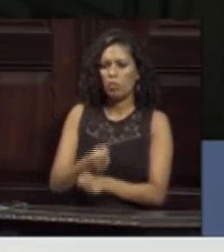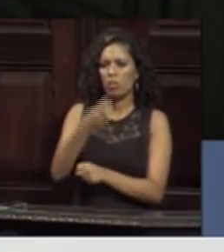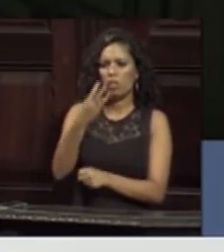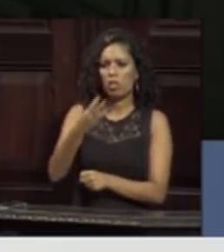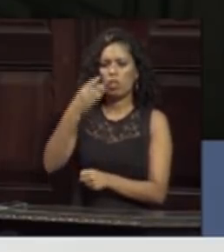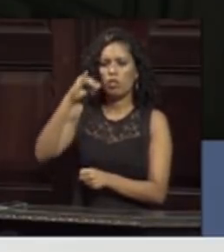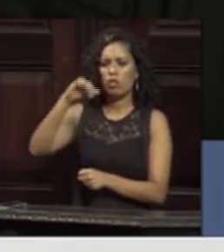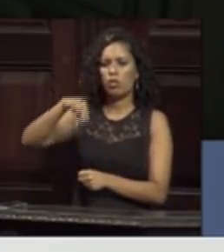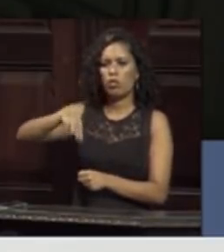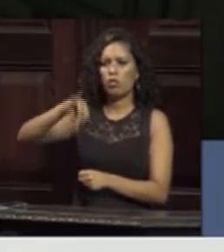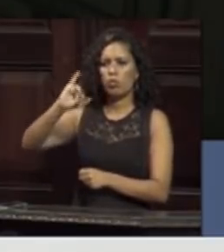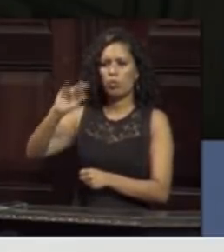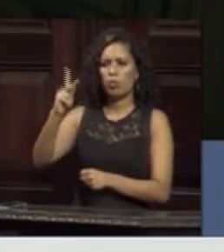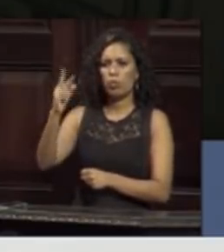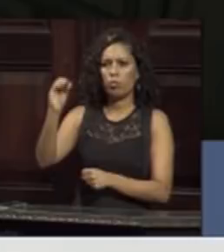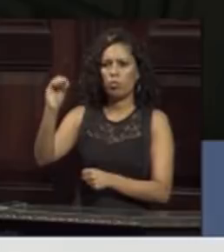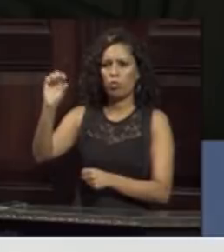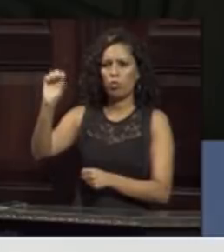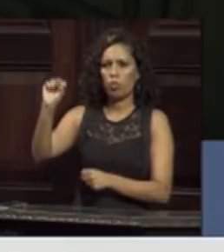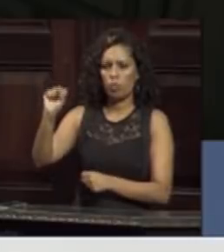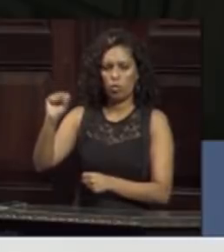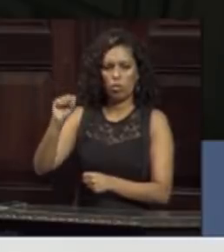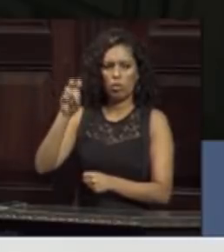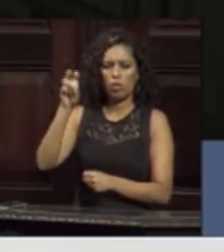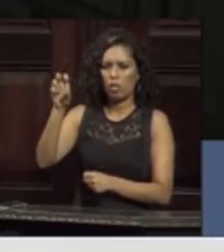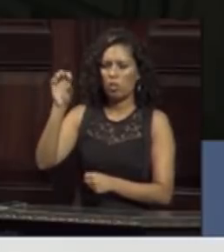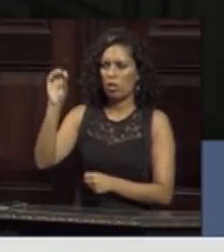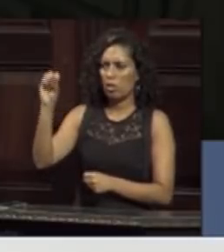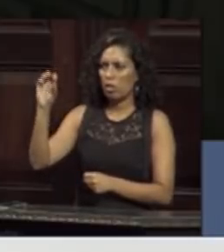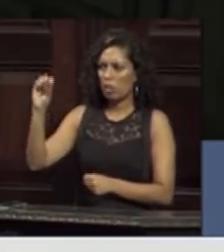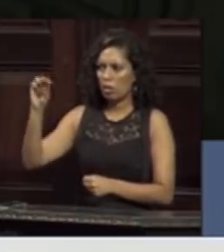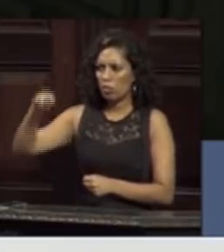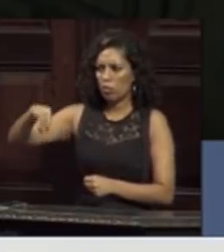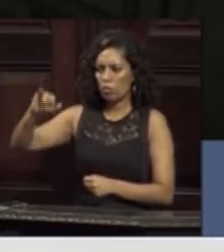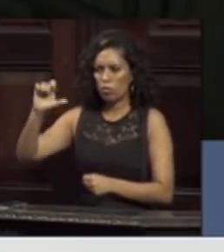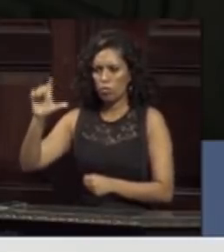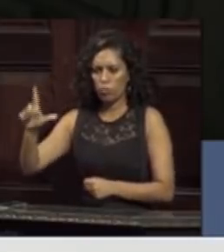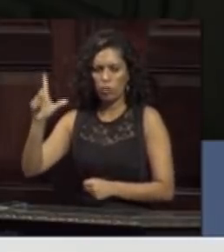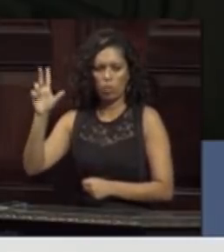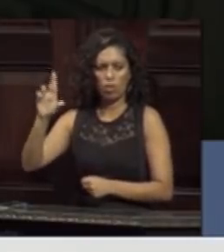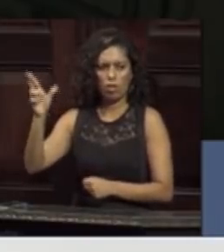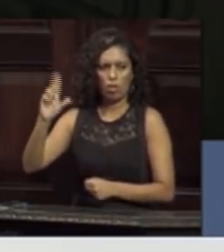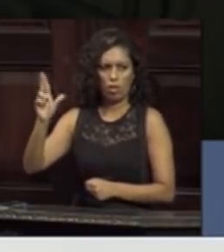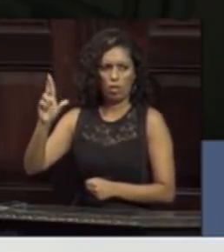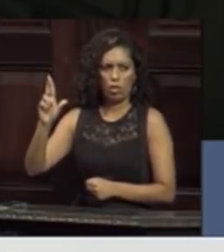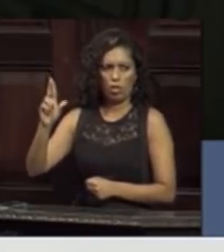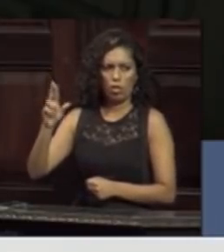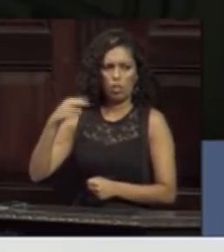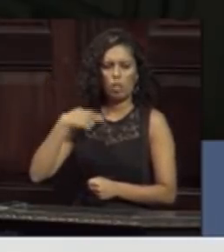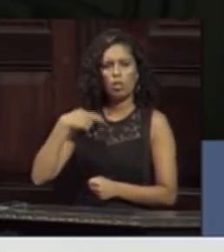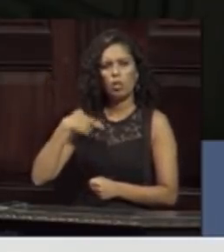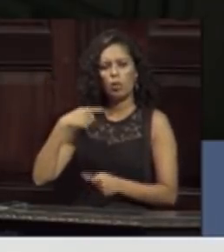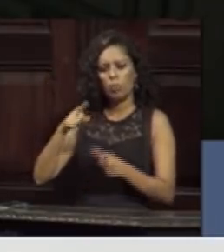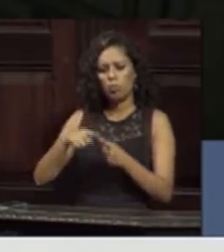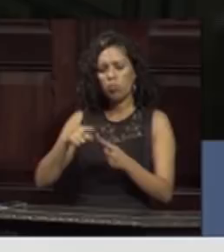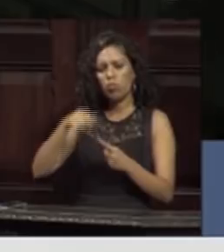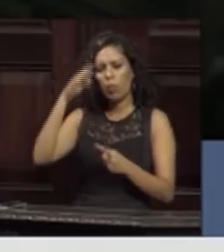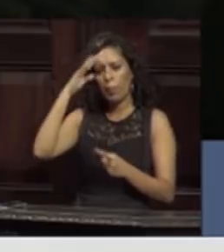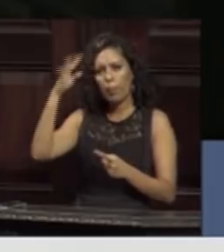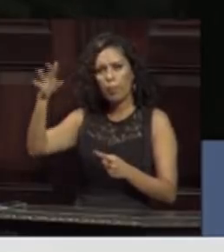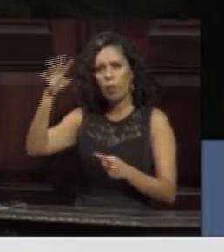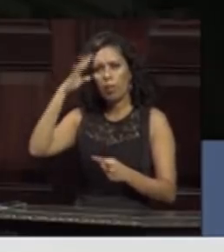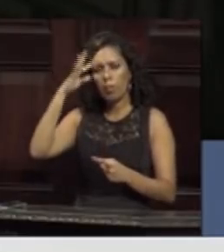reais. Dessas 3, a que está em discussão nesse momento é talvez, do meu ponto de vista, a que